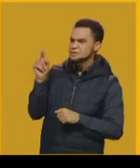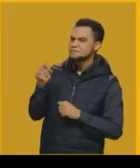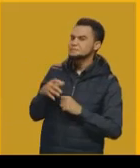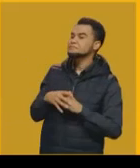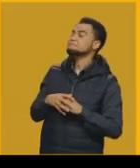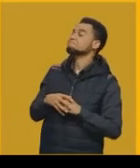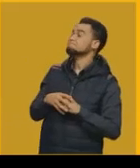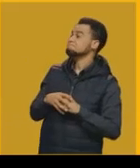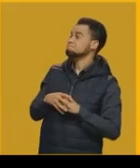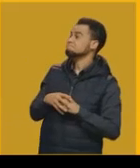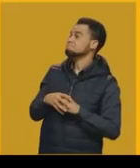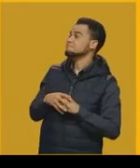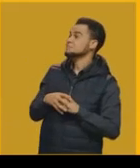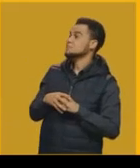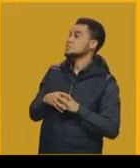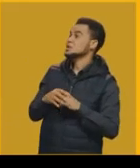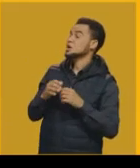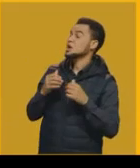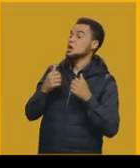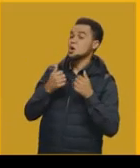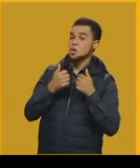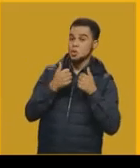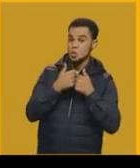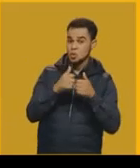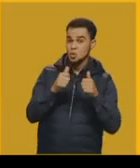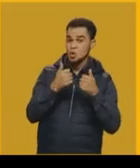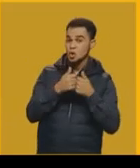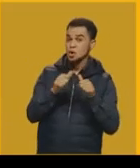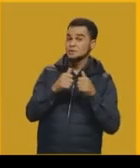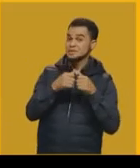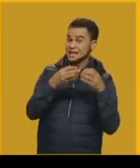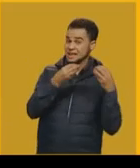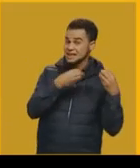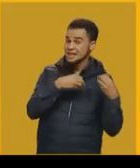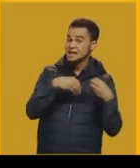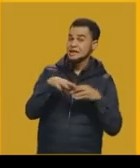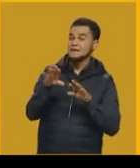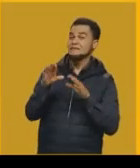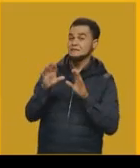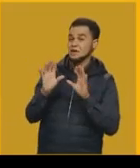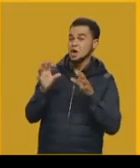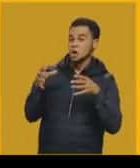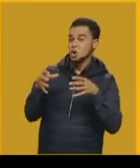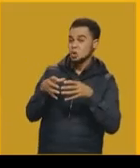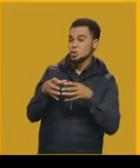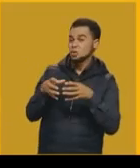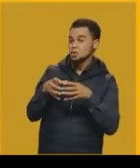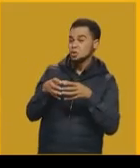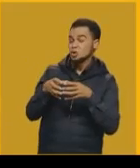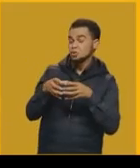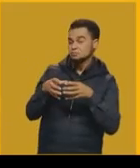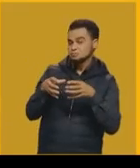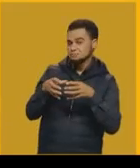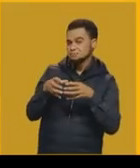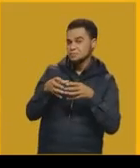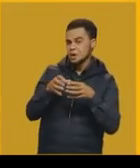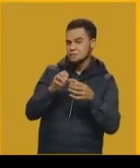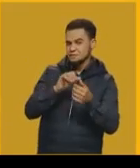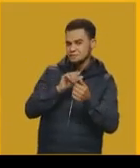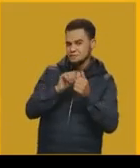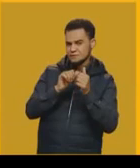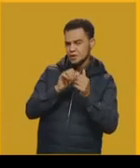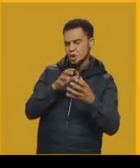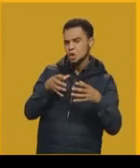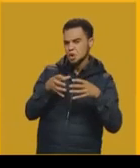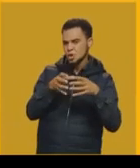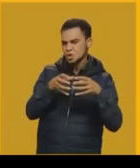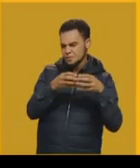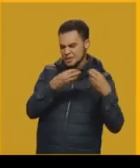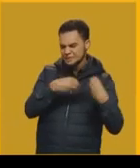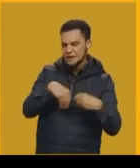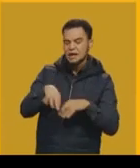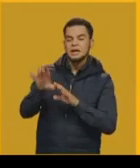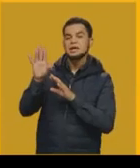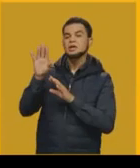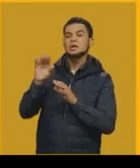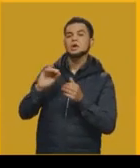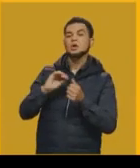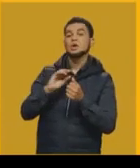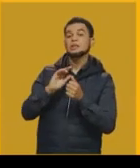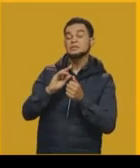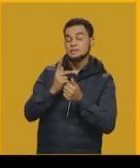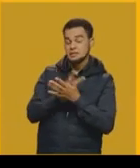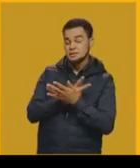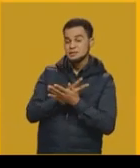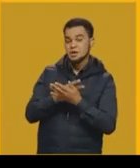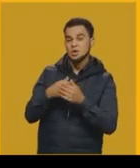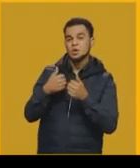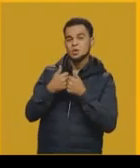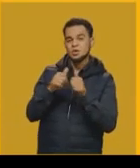o ônibus que levava a delegação do Togo foi metralhado quando cruzava a fronteira entre o Congo e Angola, perto da região de